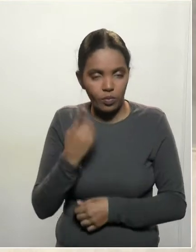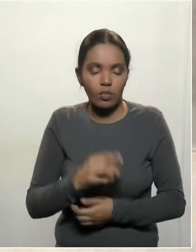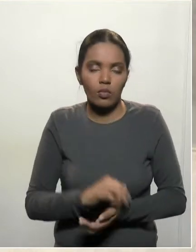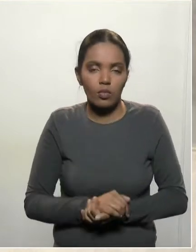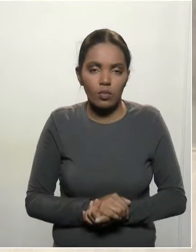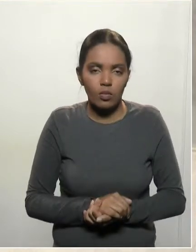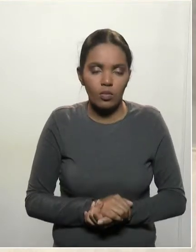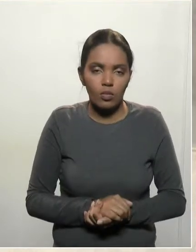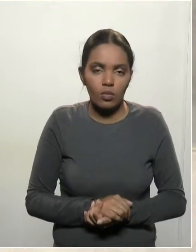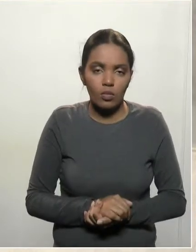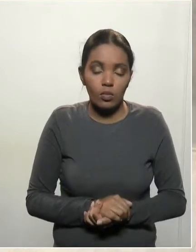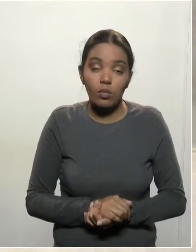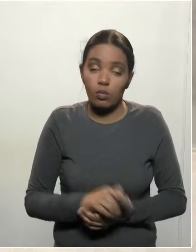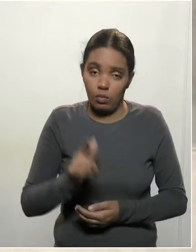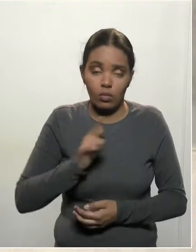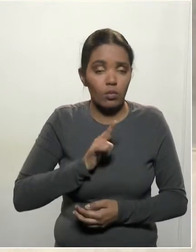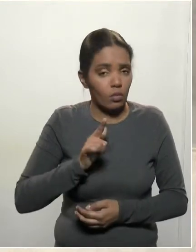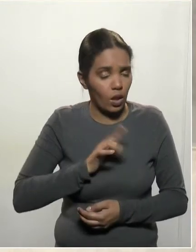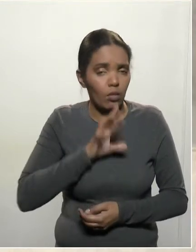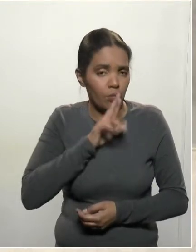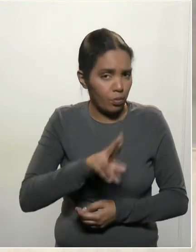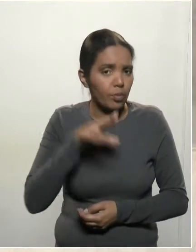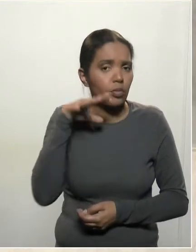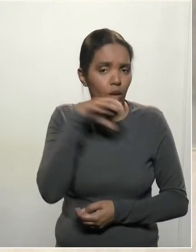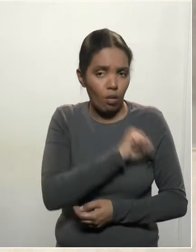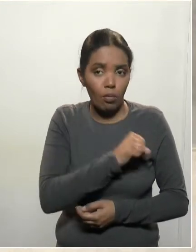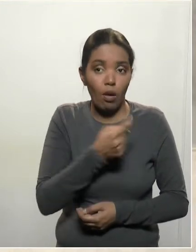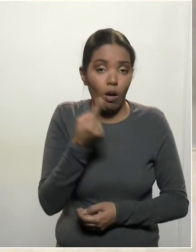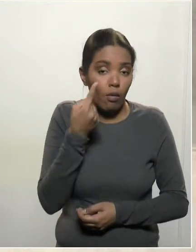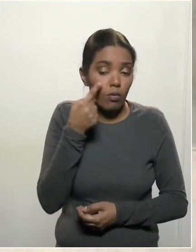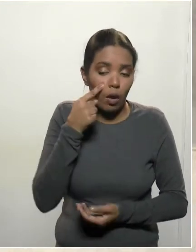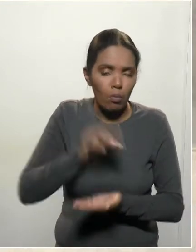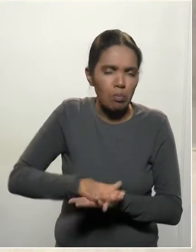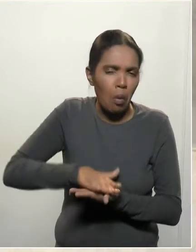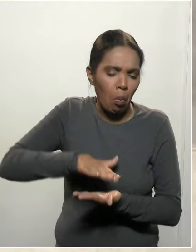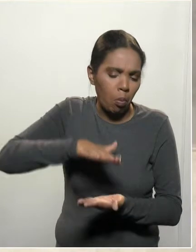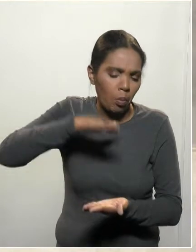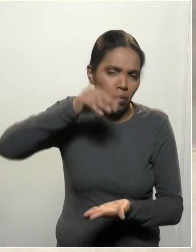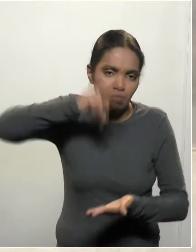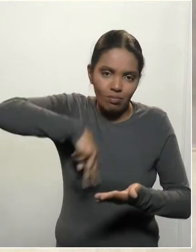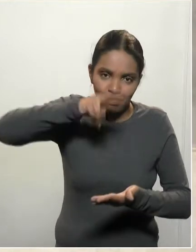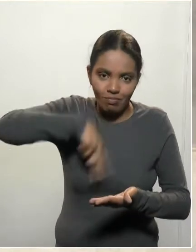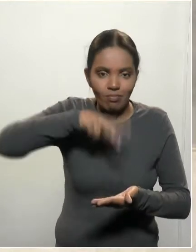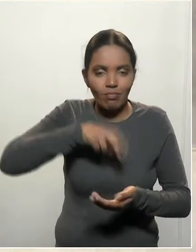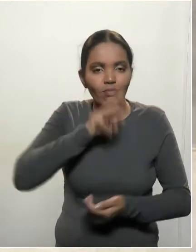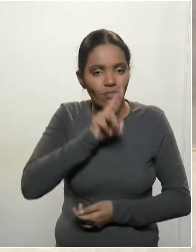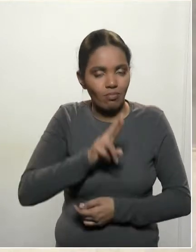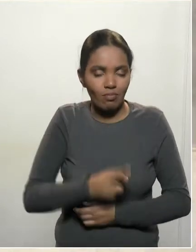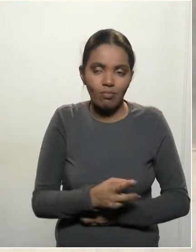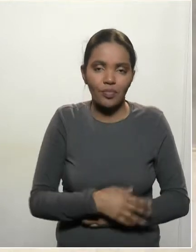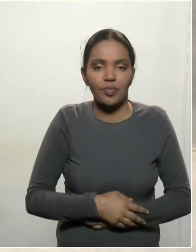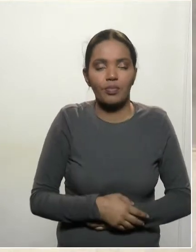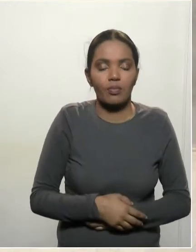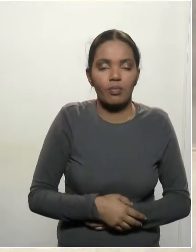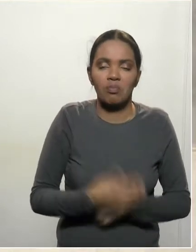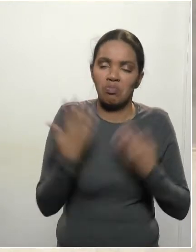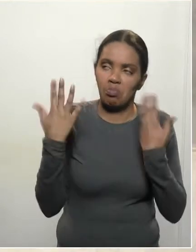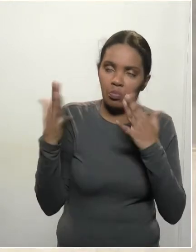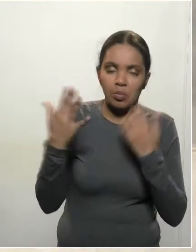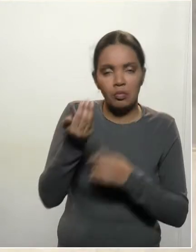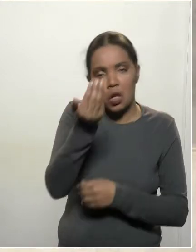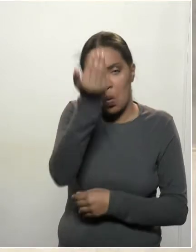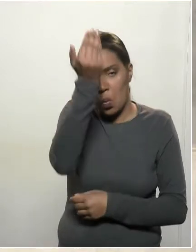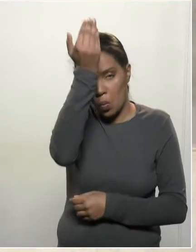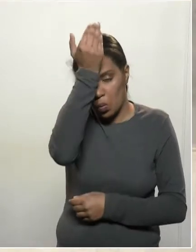parlamentares tem surtido resultado, tanto que olha o volume de respostas que veio da Casa Civil. Parabéns aqui ao líder